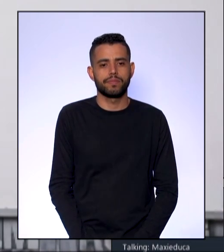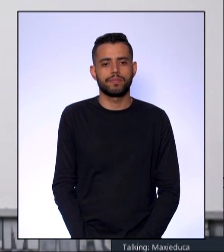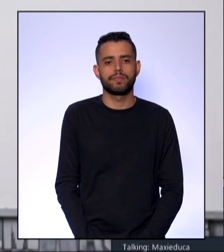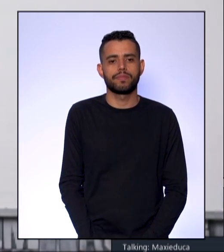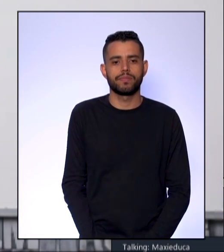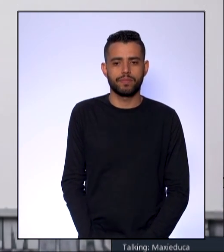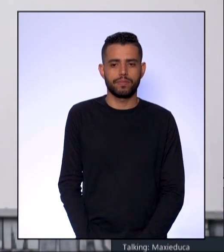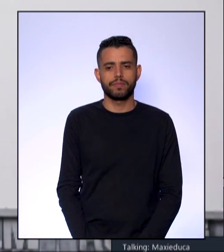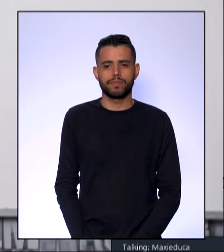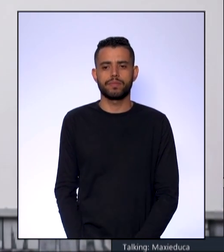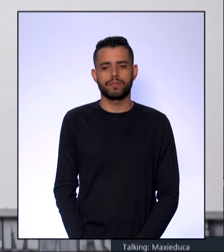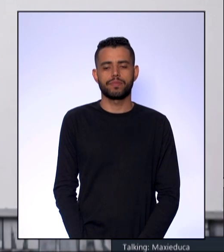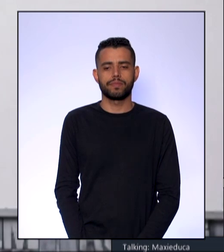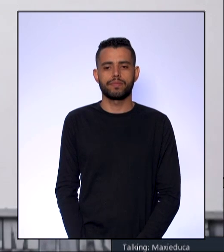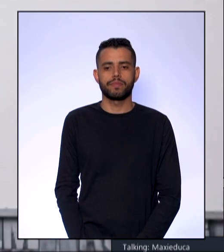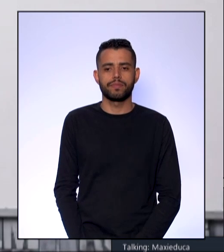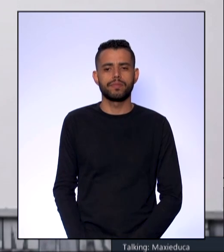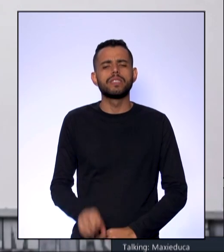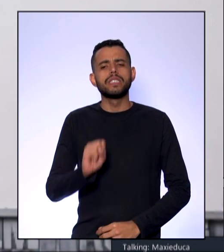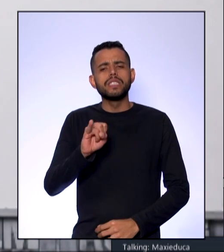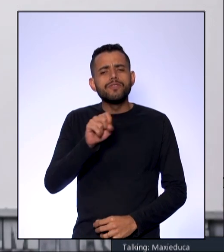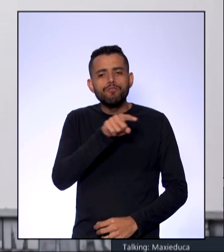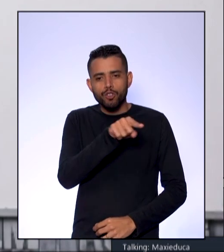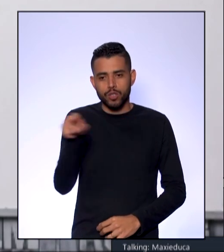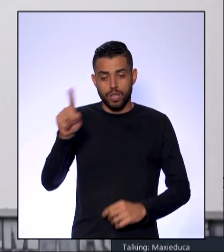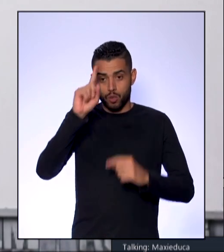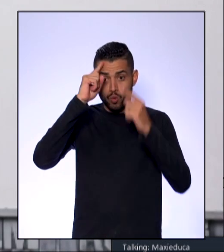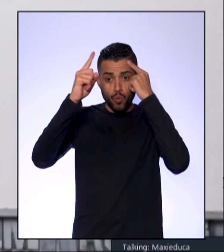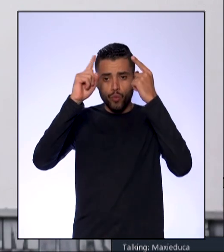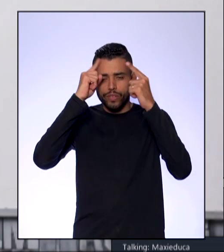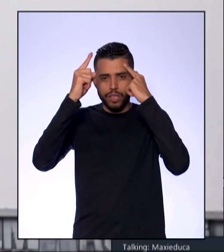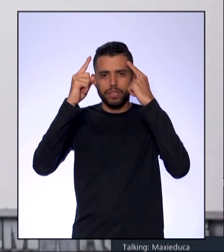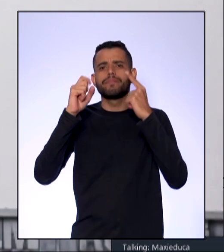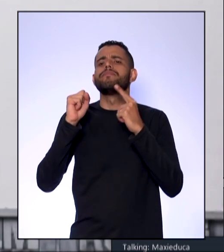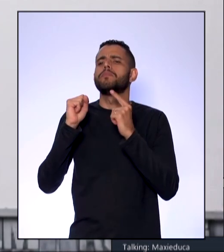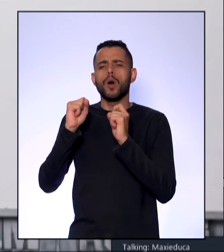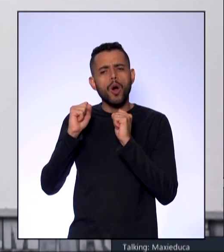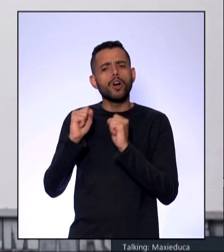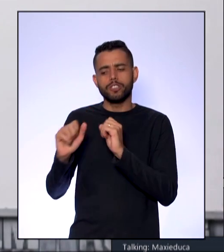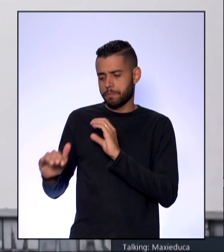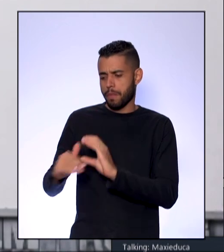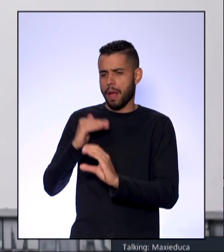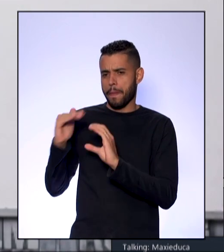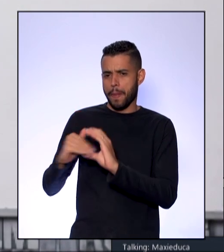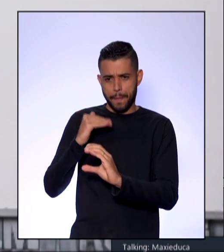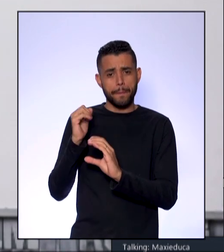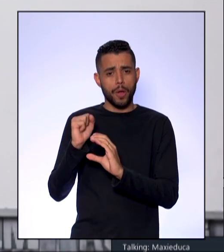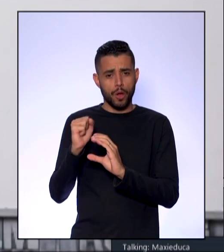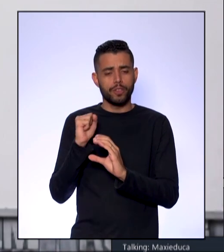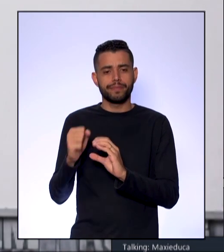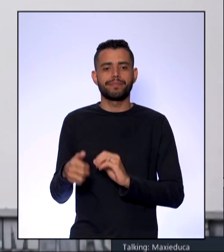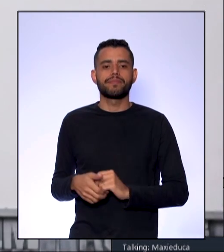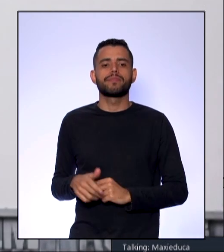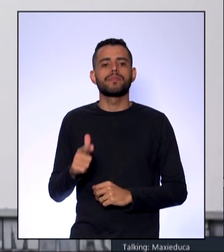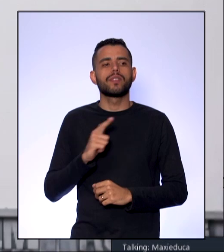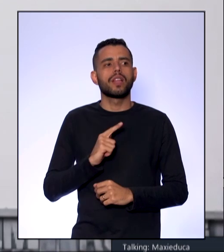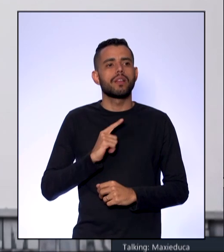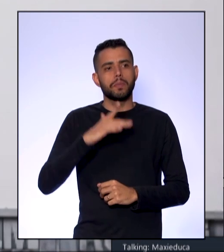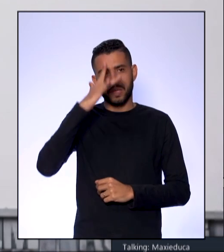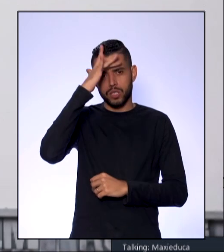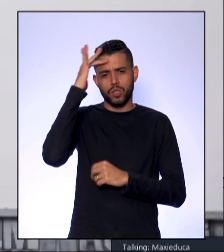Galera, todas as dúvidas que vocês forem tendo, vai mandando, tá? Nós temos lá a nossa